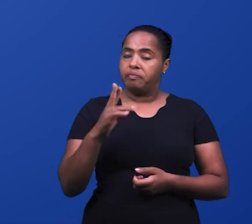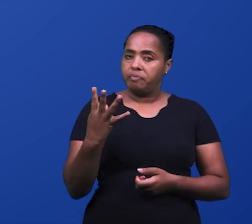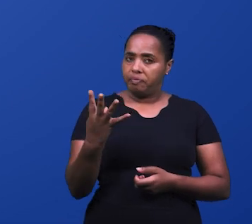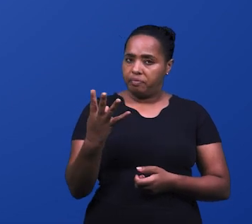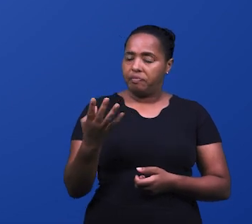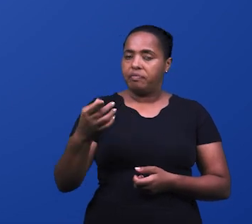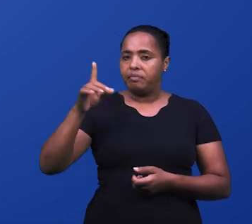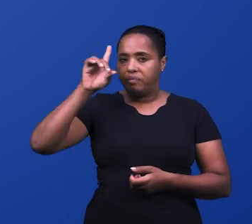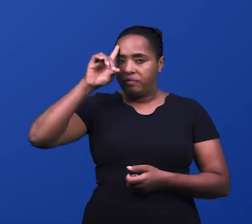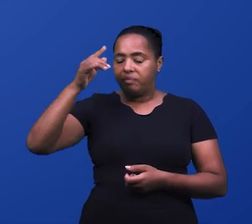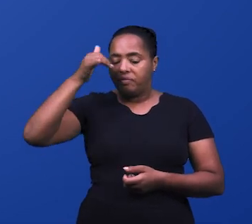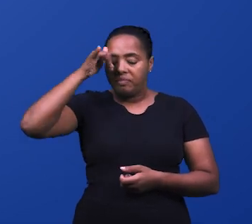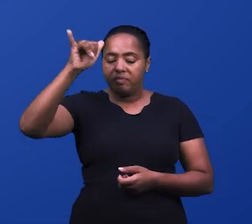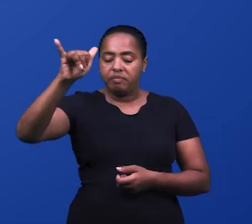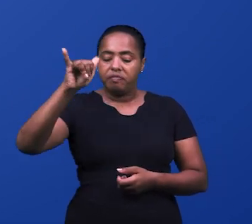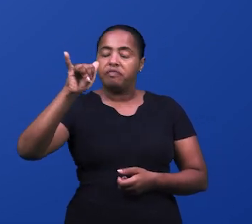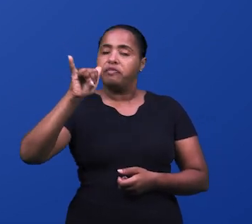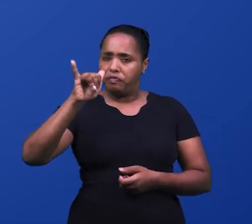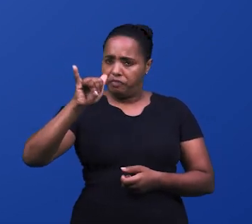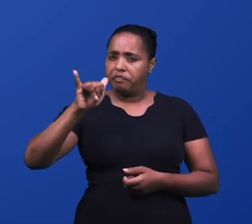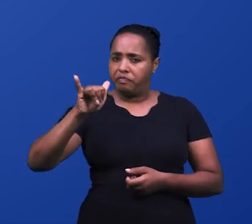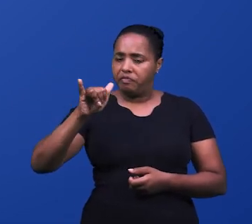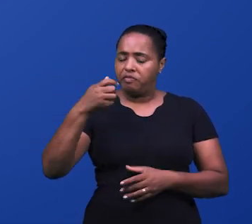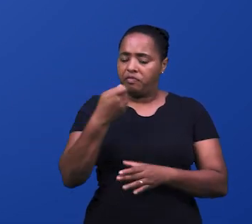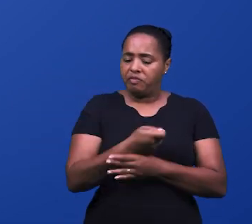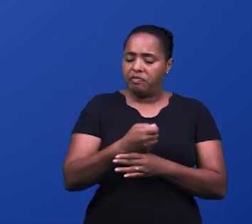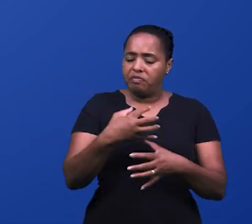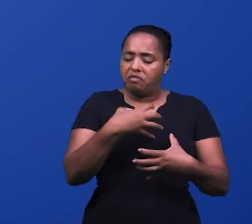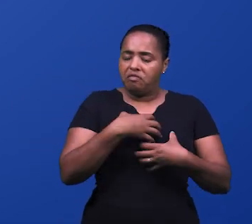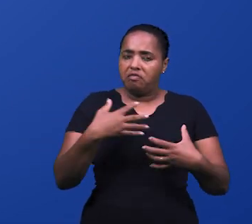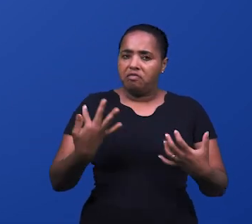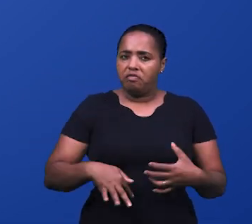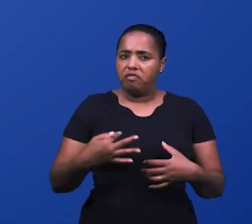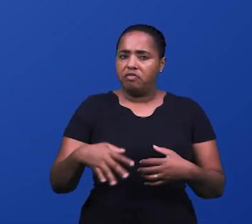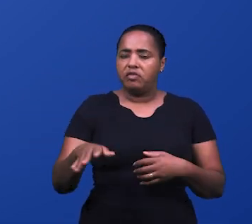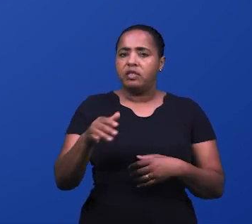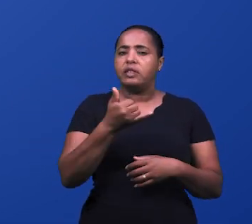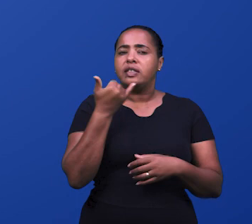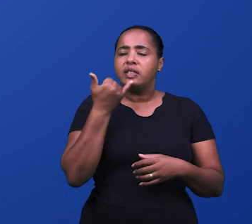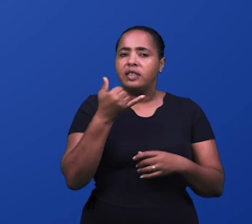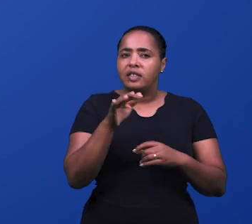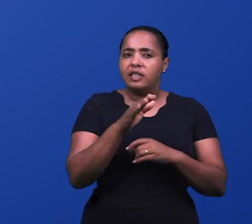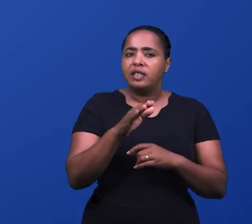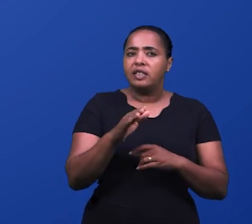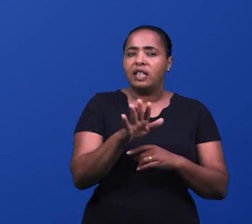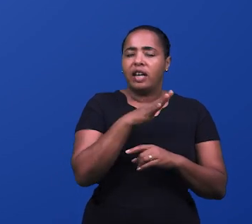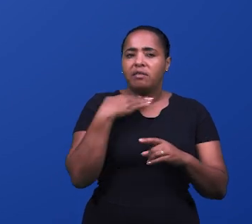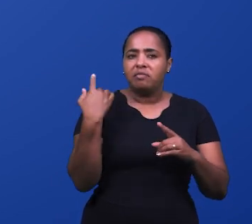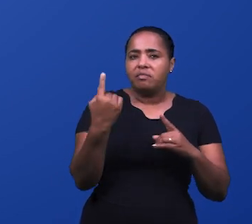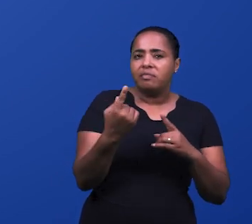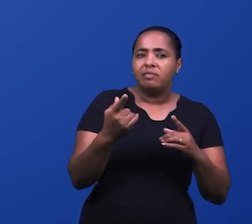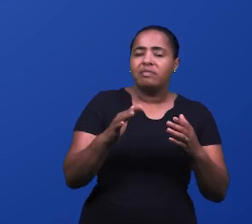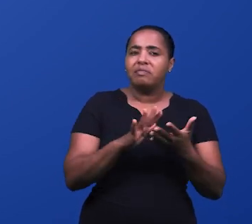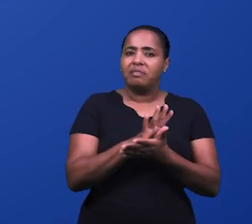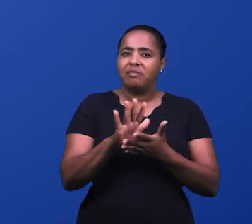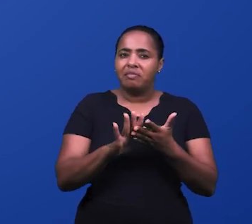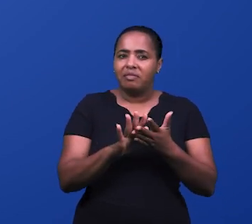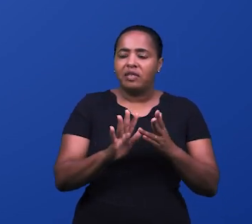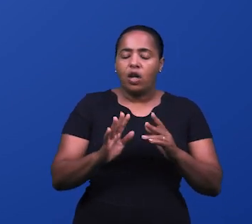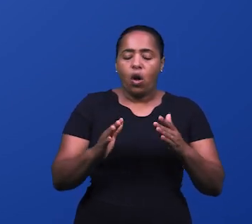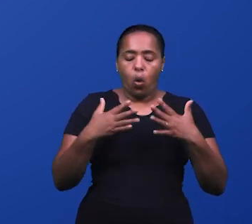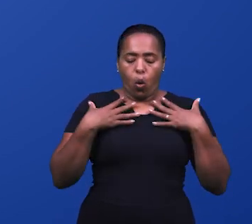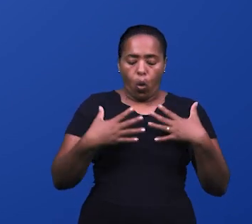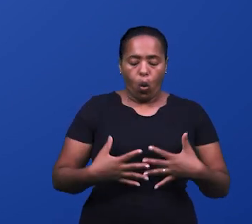poupou Abraão porque o sacrifício de Isaac não mudaria nada na relação da humanidade com Deus. Seria apenas um